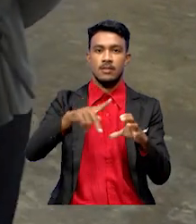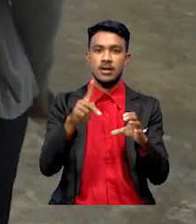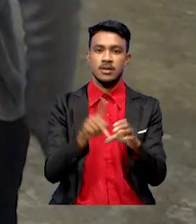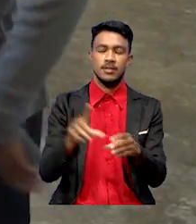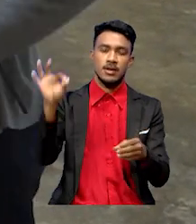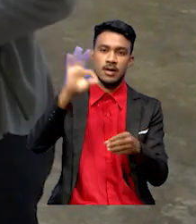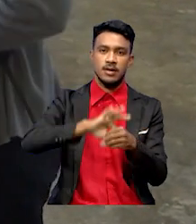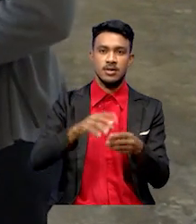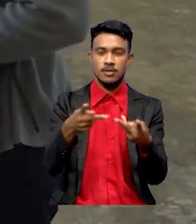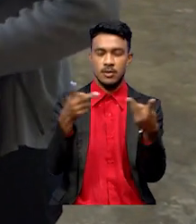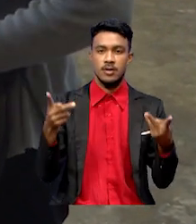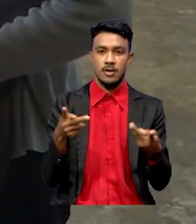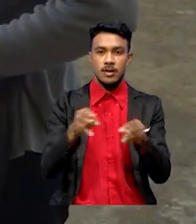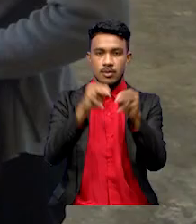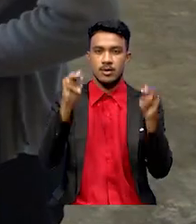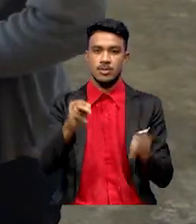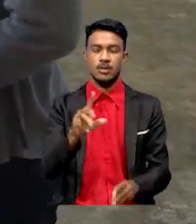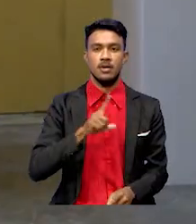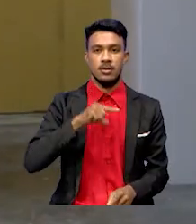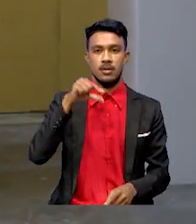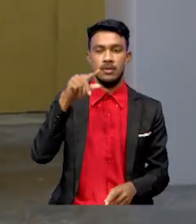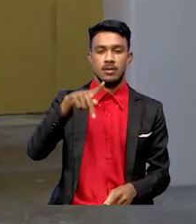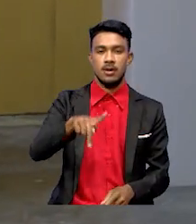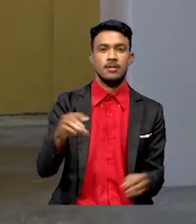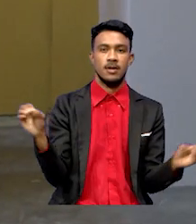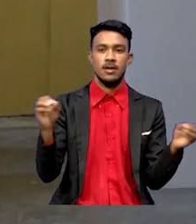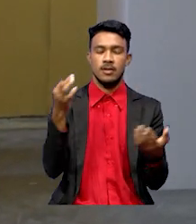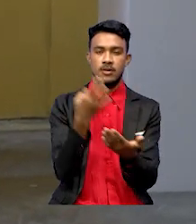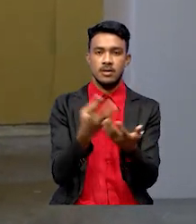Iha Município Lauteng, tamba la Iha Ostan atu bano mai.